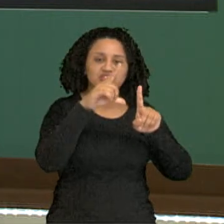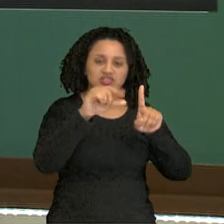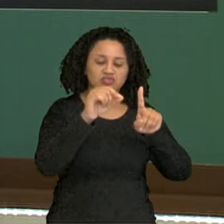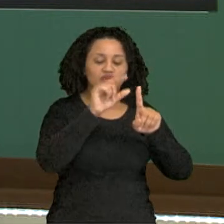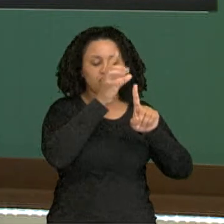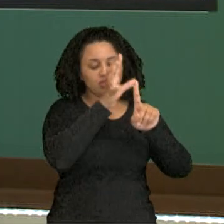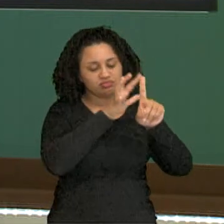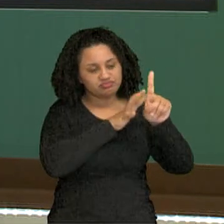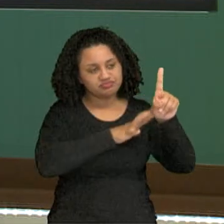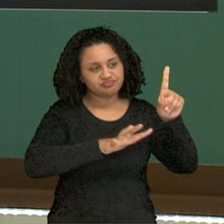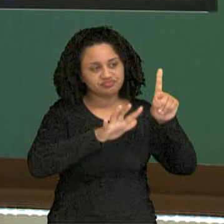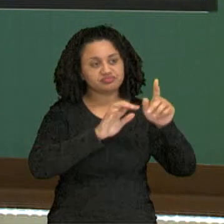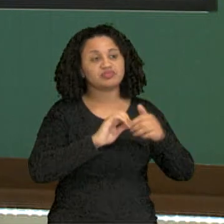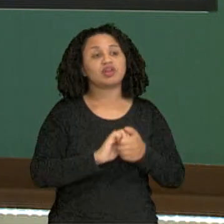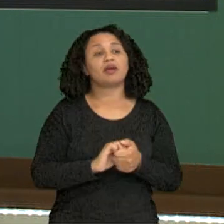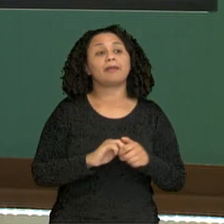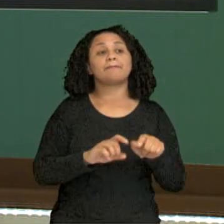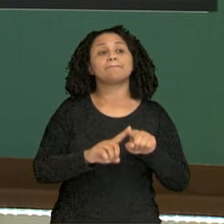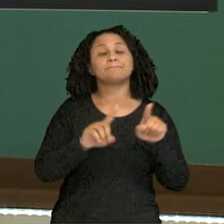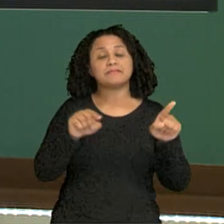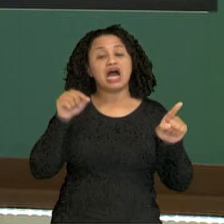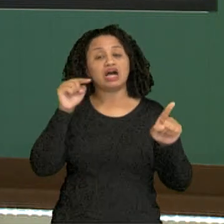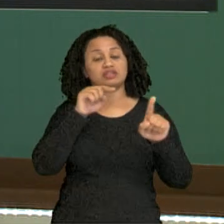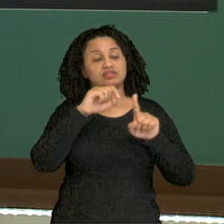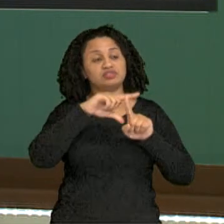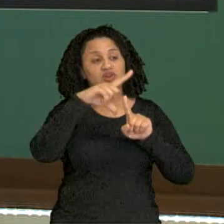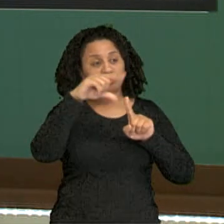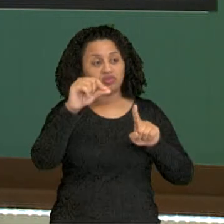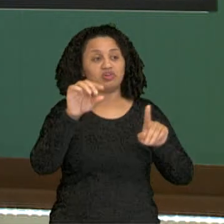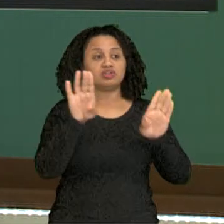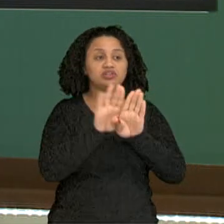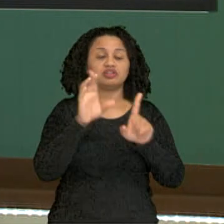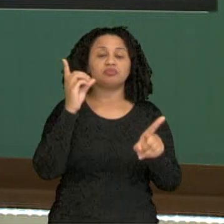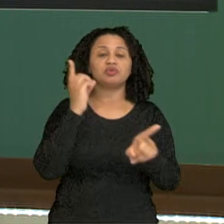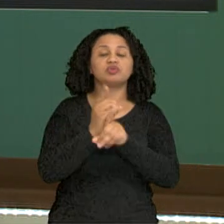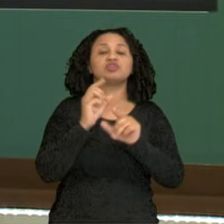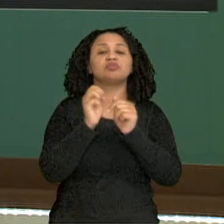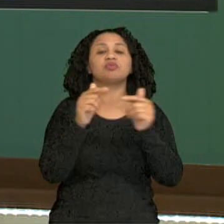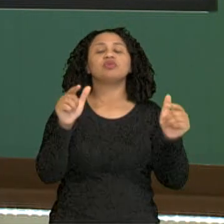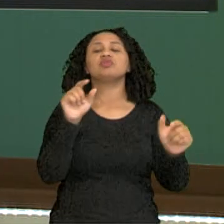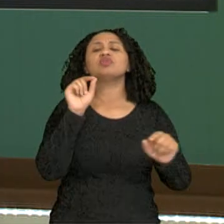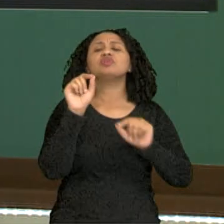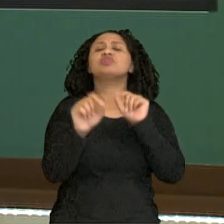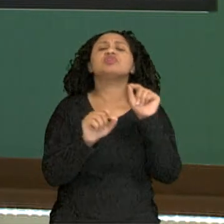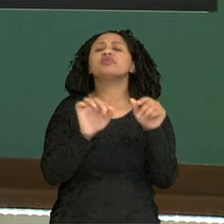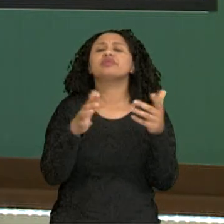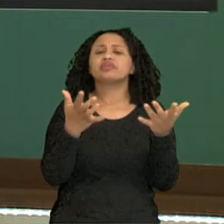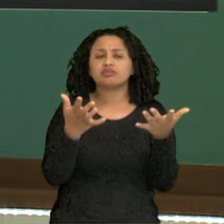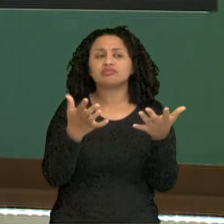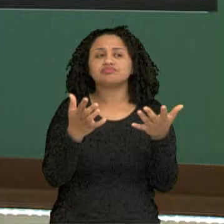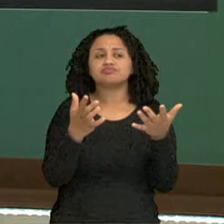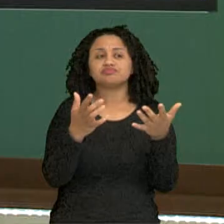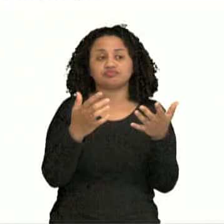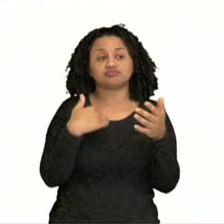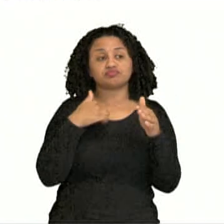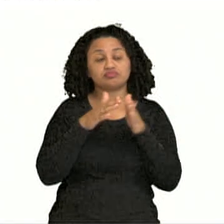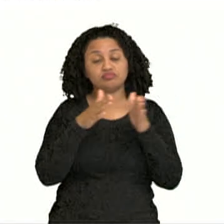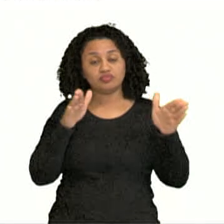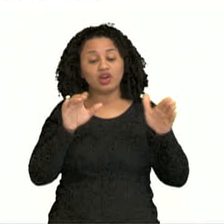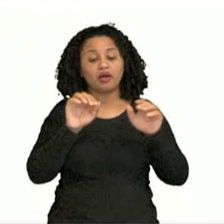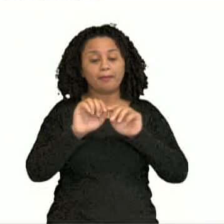planta. Porém, nas folhas, a gente pode encontrar algumas coisas. Na época